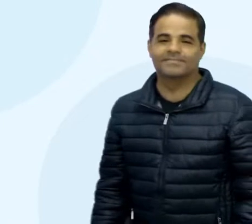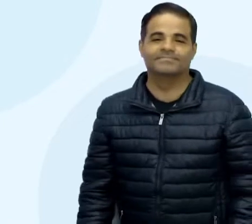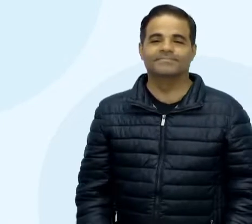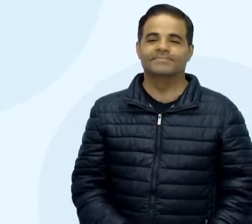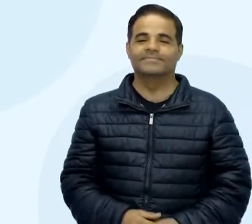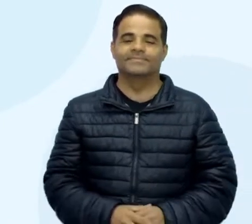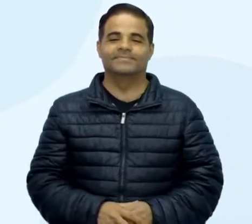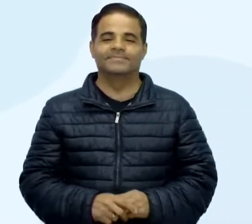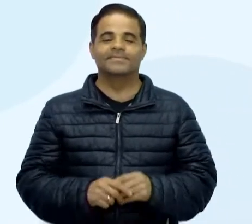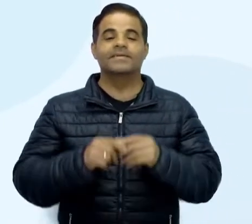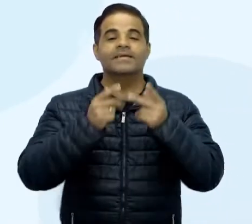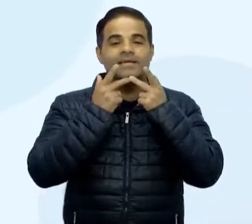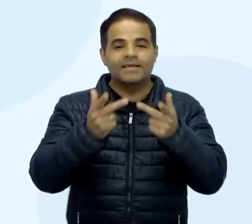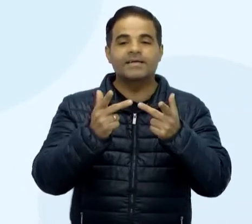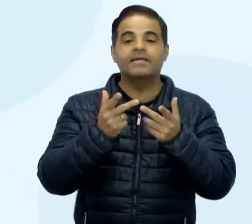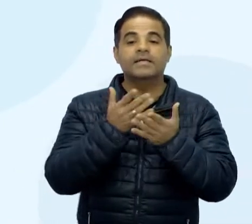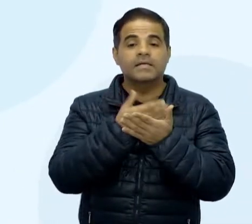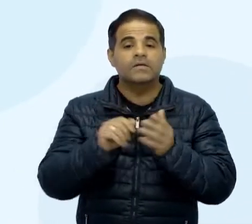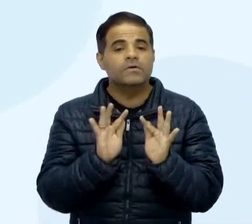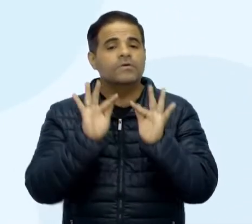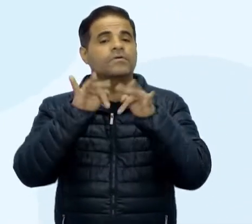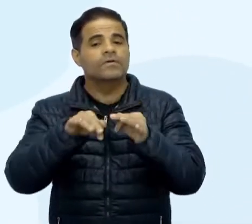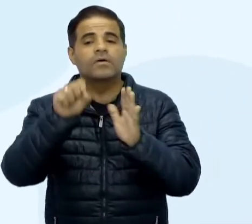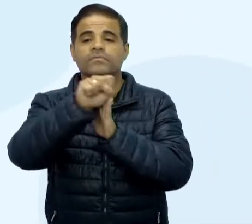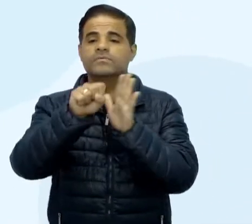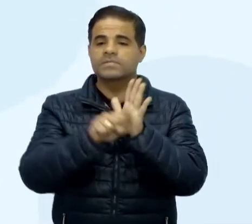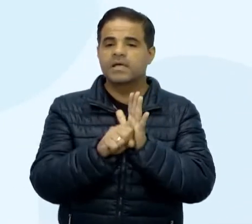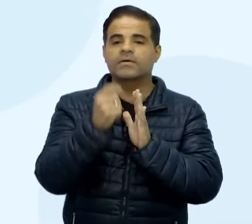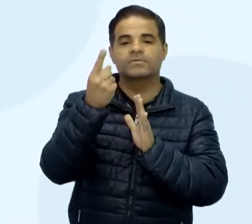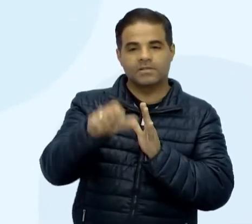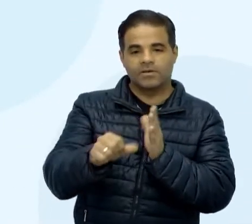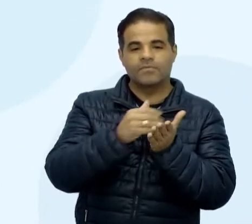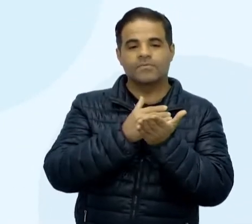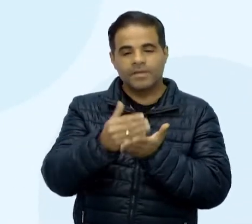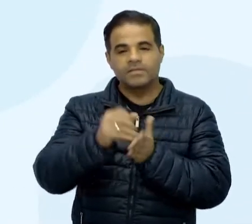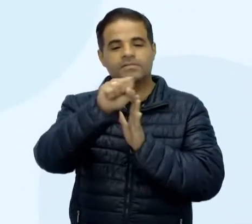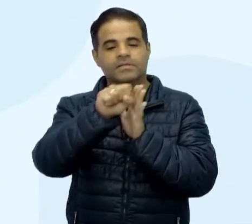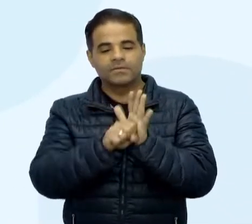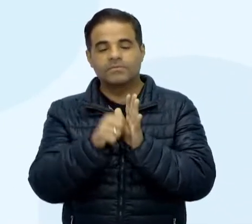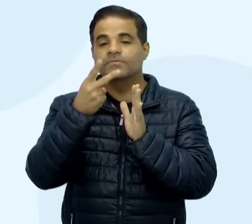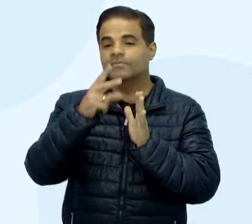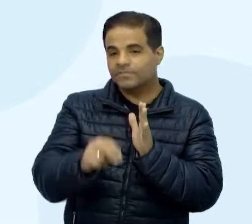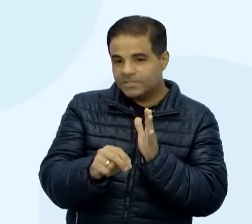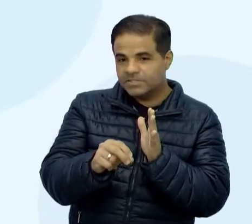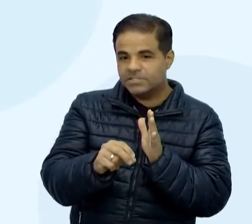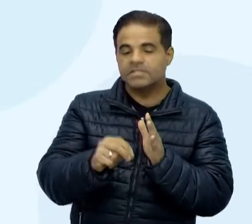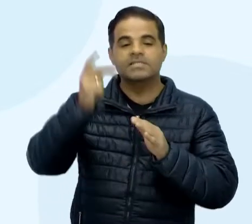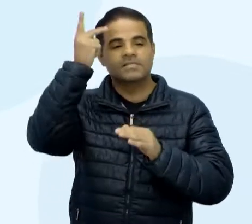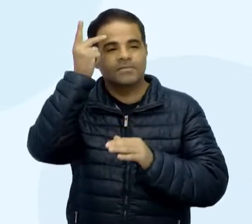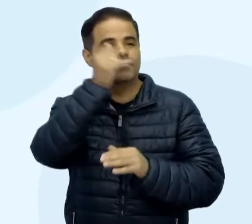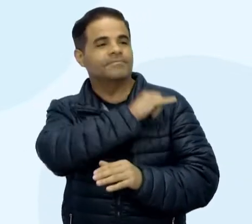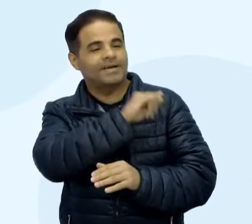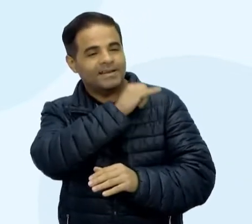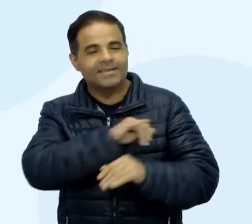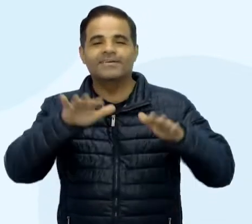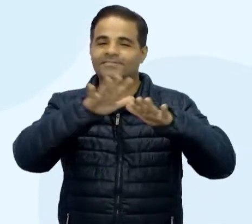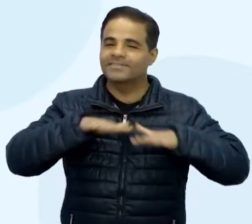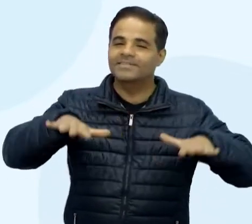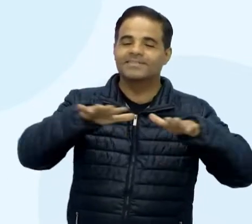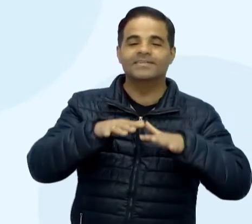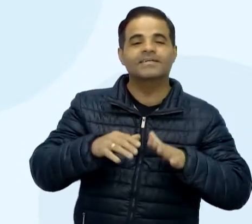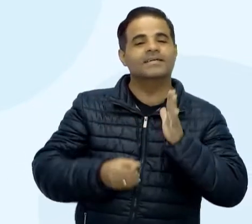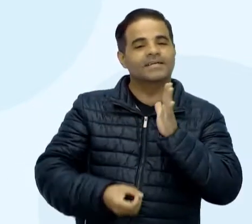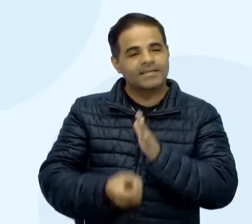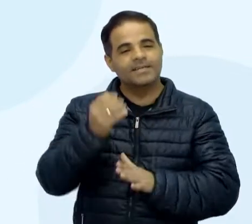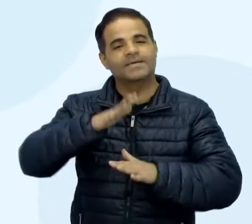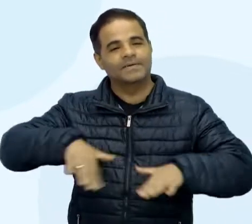gente precisa perceber que no final do século XIX e começo do século XX, né, São Paulo e Rio de Janeiro criaram